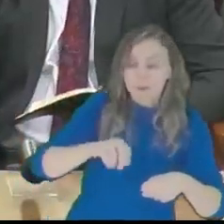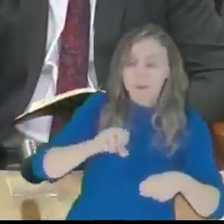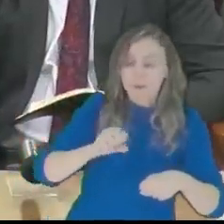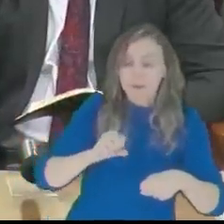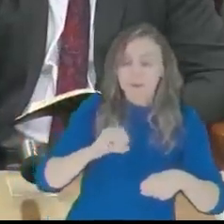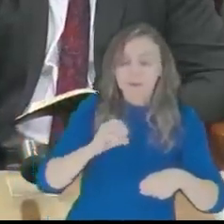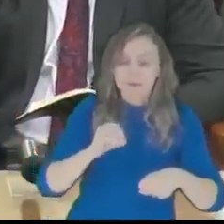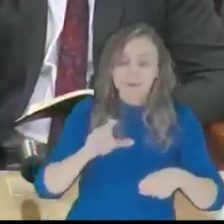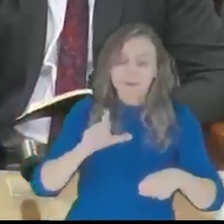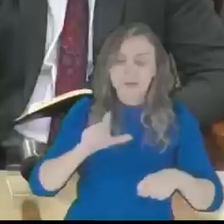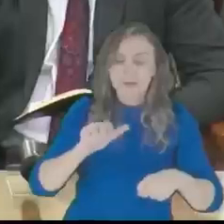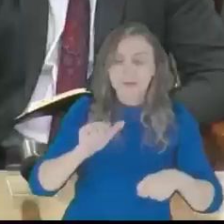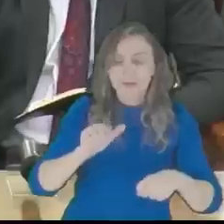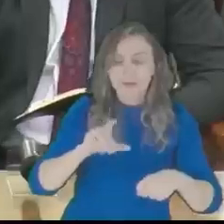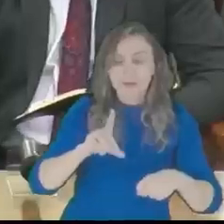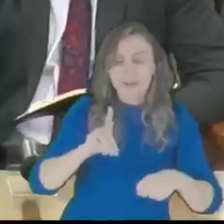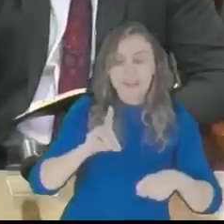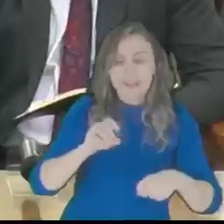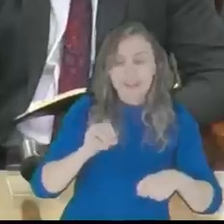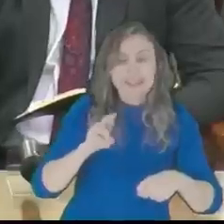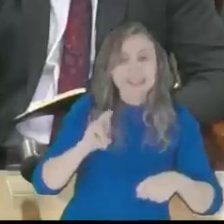grego é parácletos.